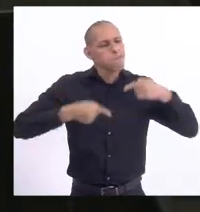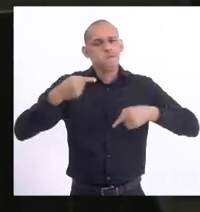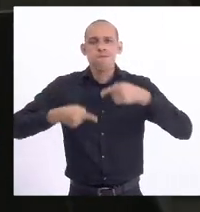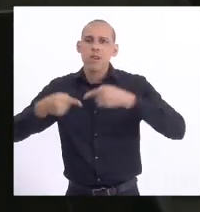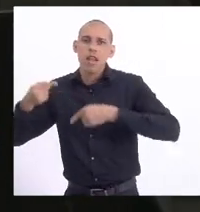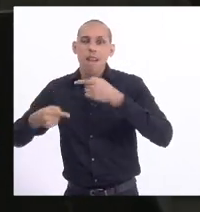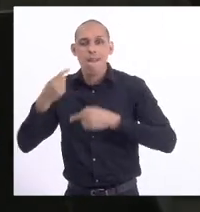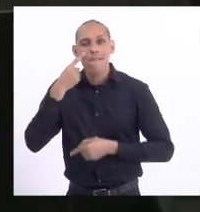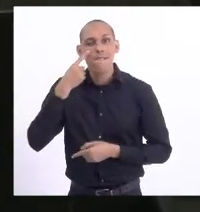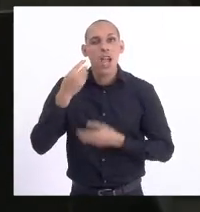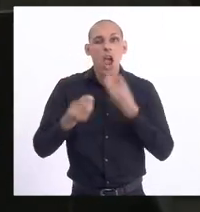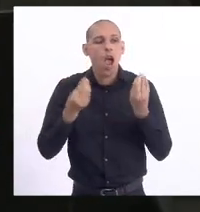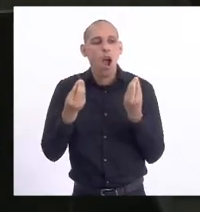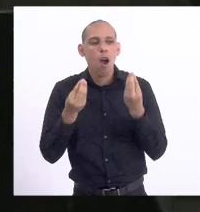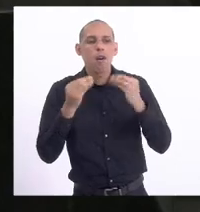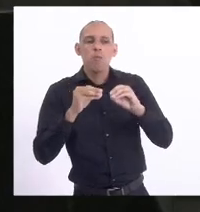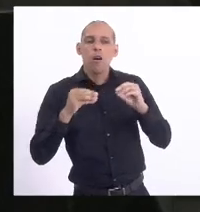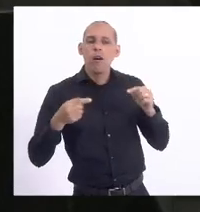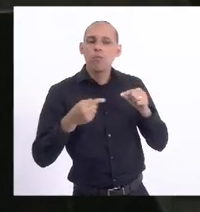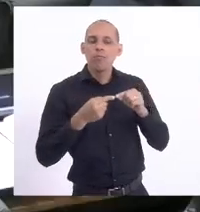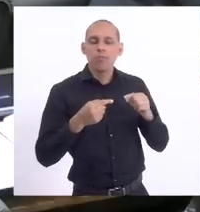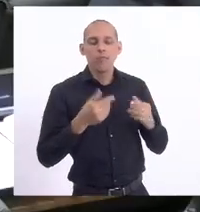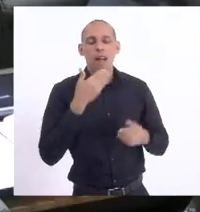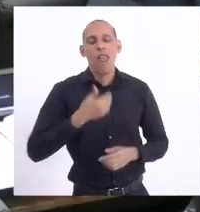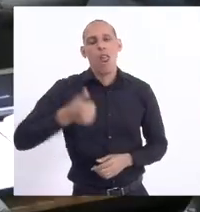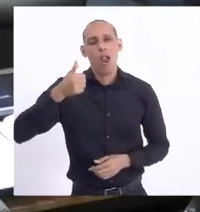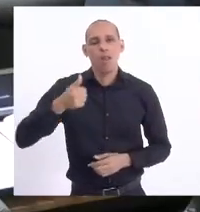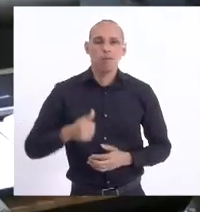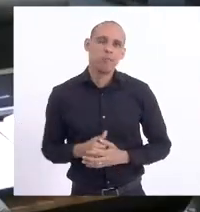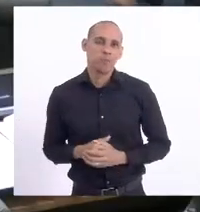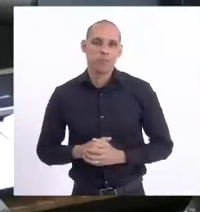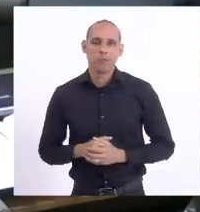de aplicabilidade dessa legislação.